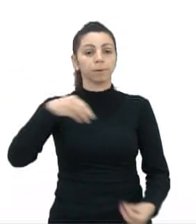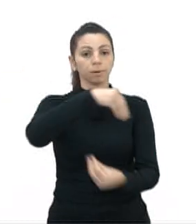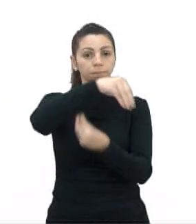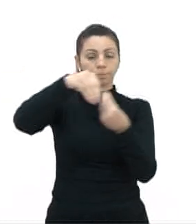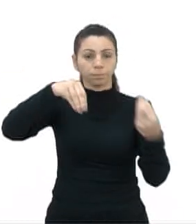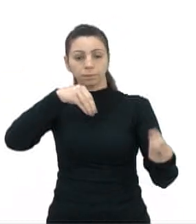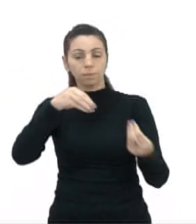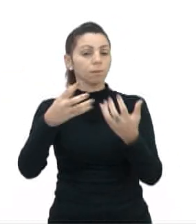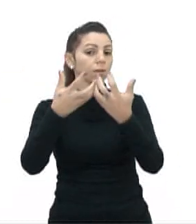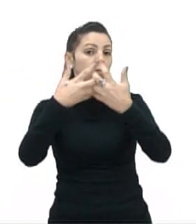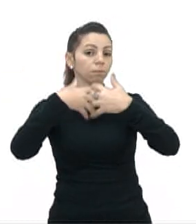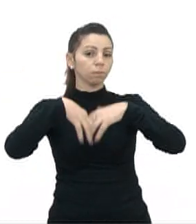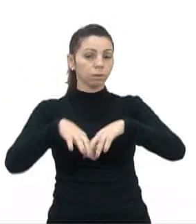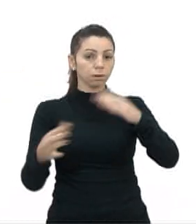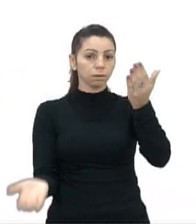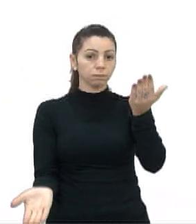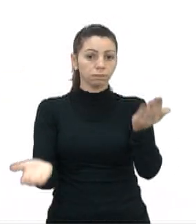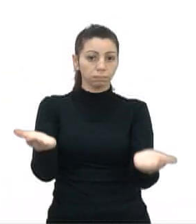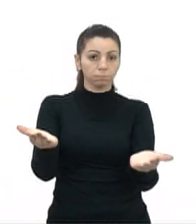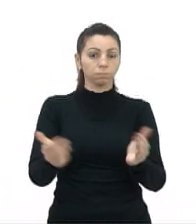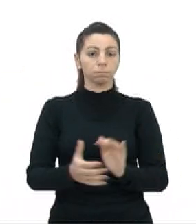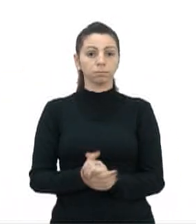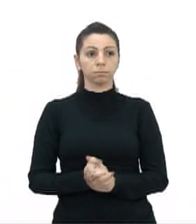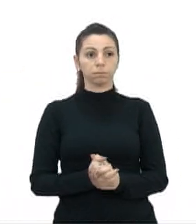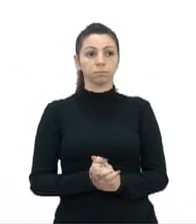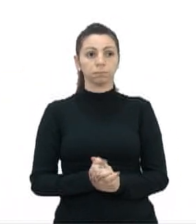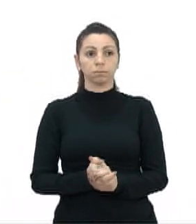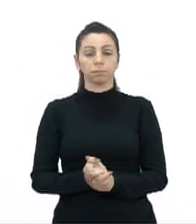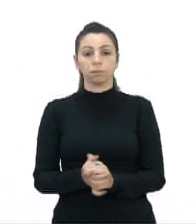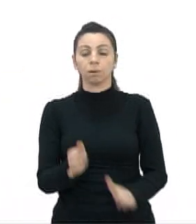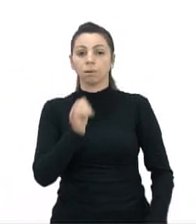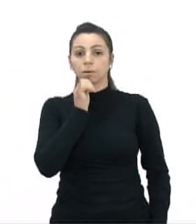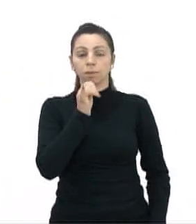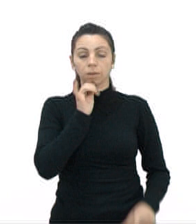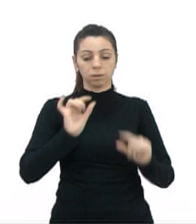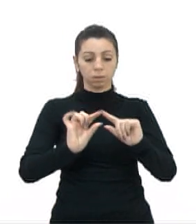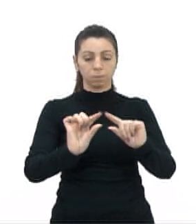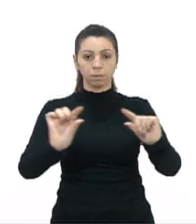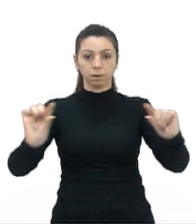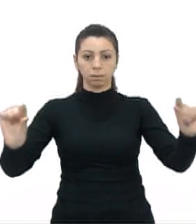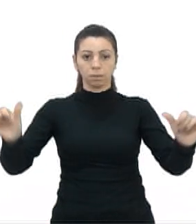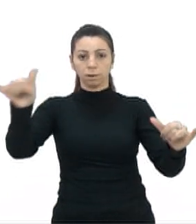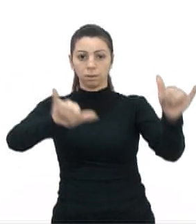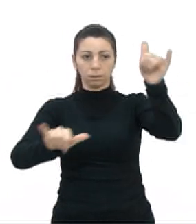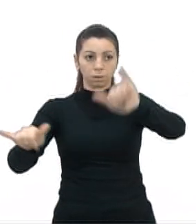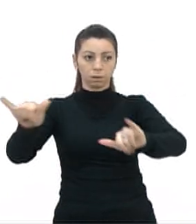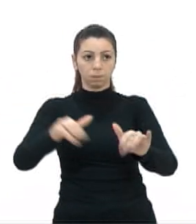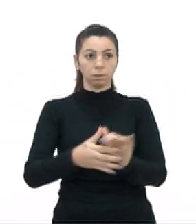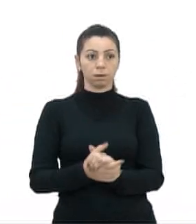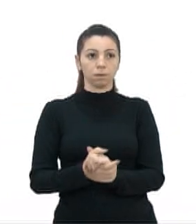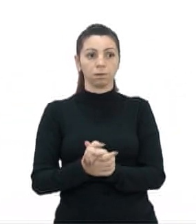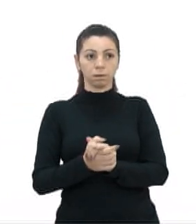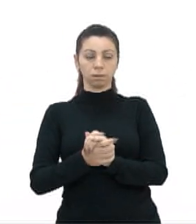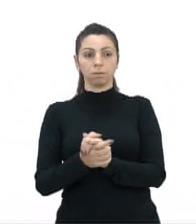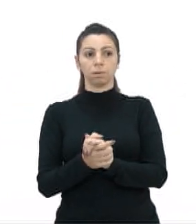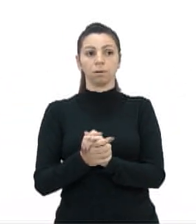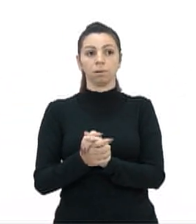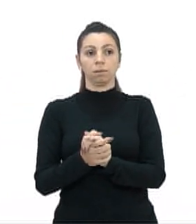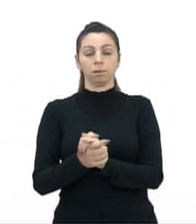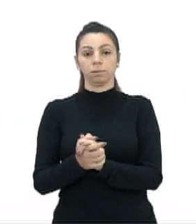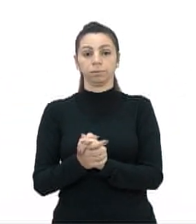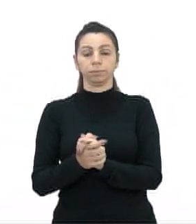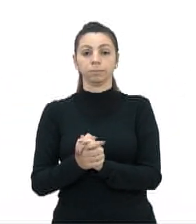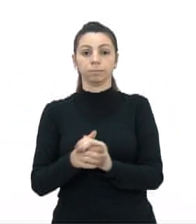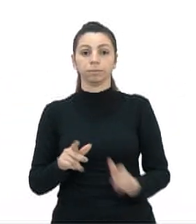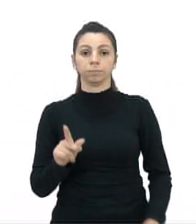que funciona a proporção. Então, olha só. O exemplo que eu tenho aqui de equação química fala sobre a produção do iodeto de potássio, que é essa